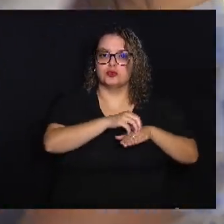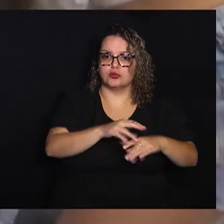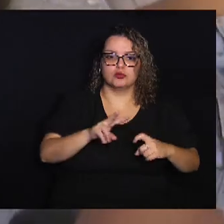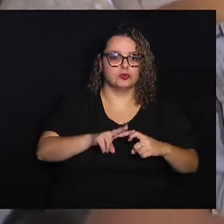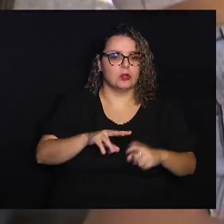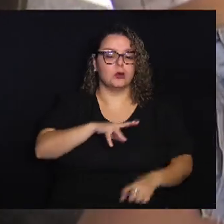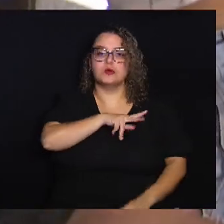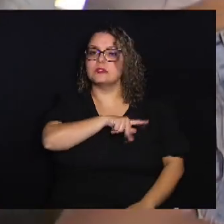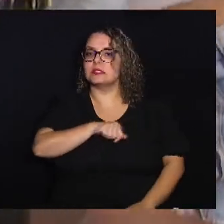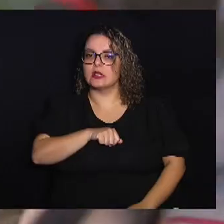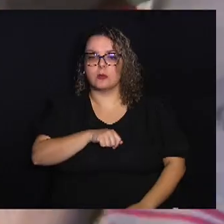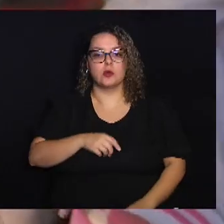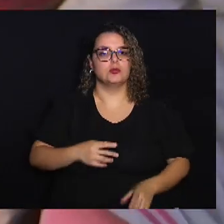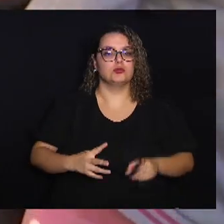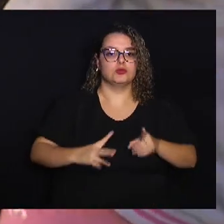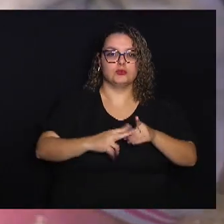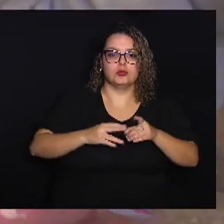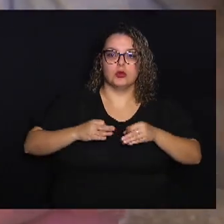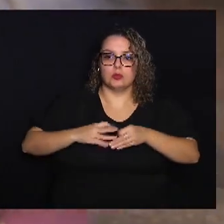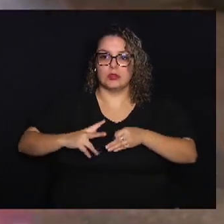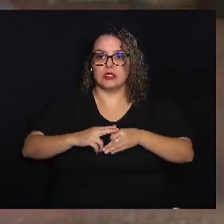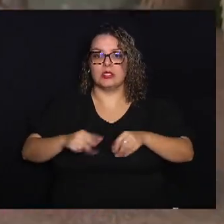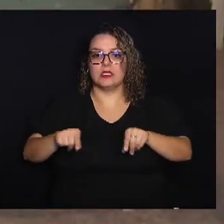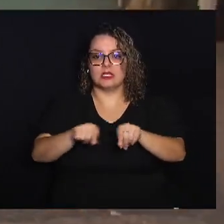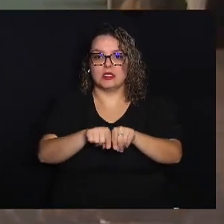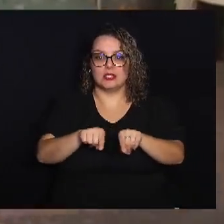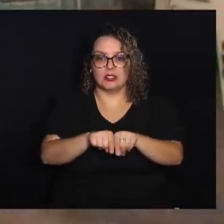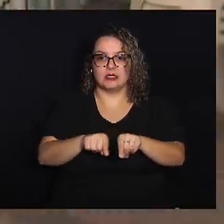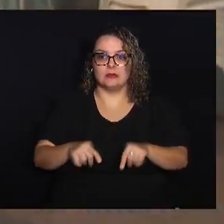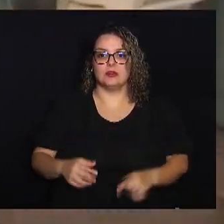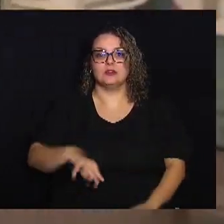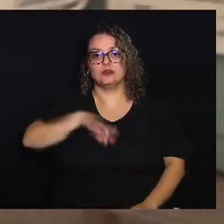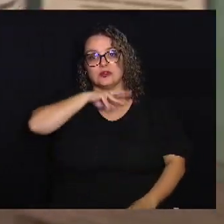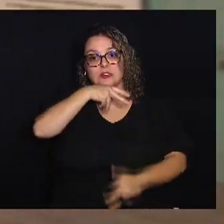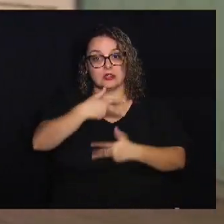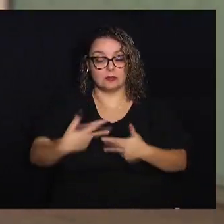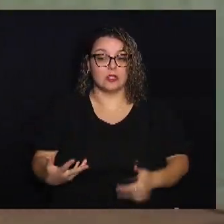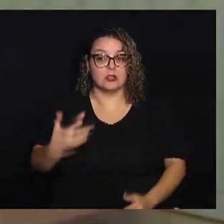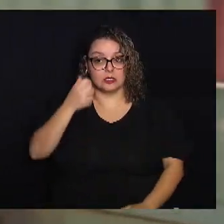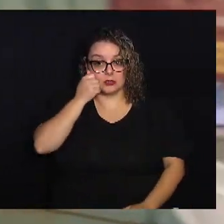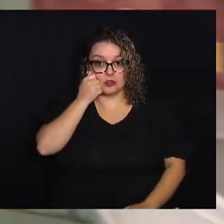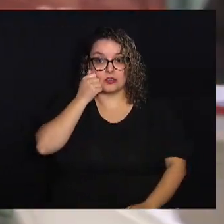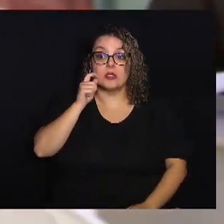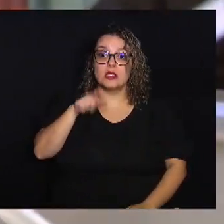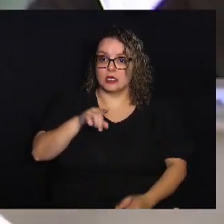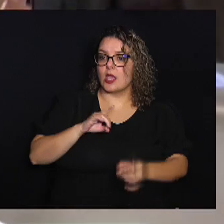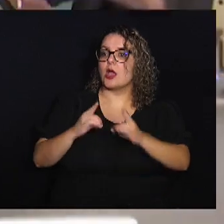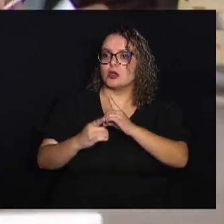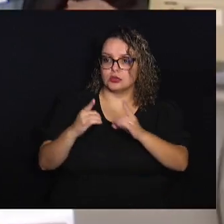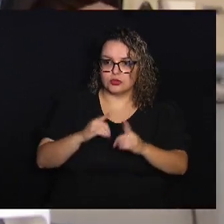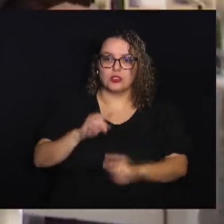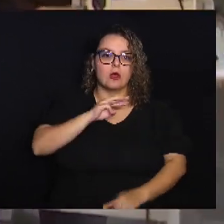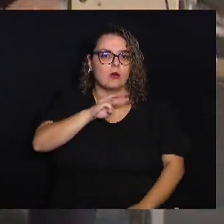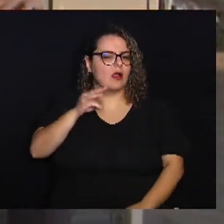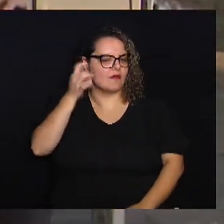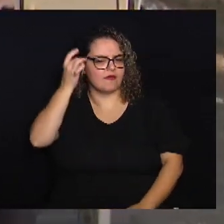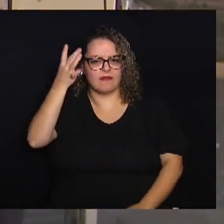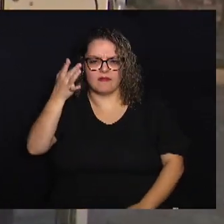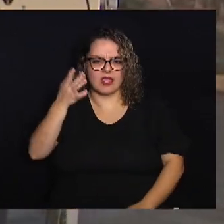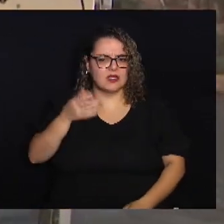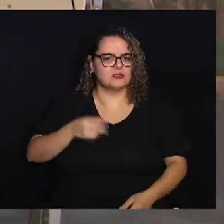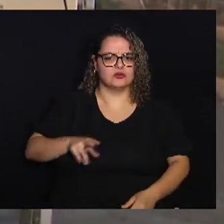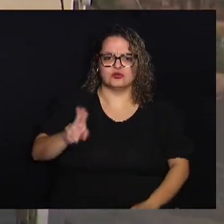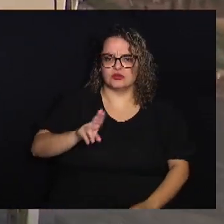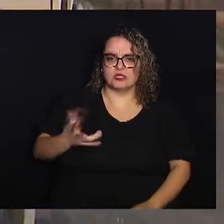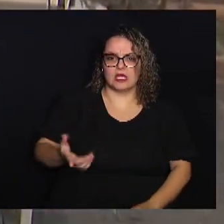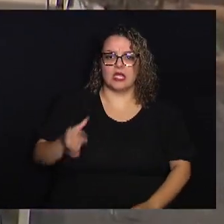SAMU Animal, do Castra Móvel e também dos animais de adoções. E é bem dinâmico, assim, o site é bem fácil de mexer. Aí